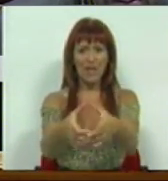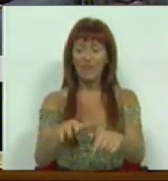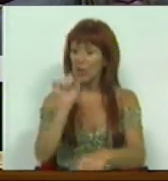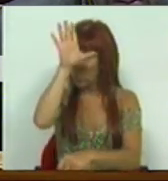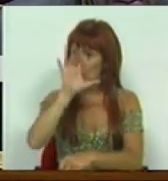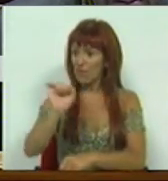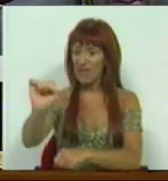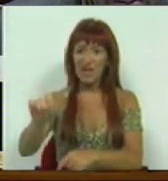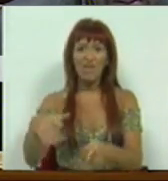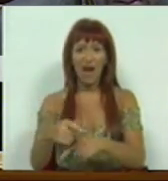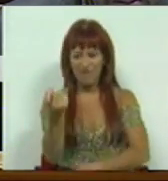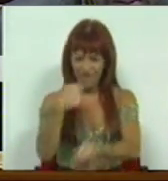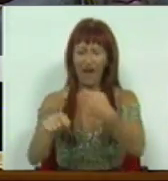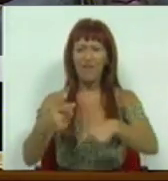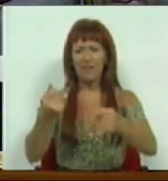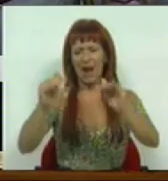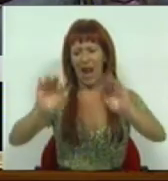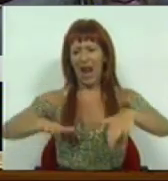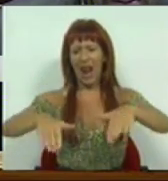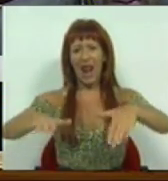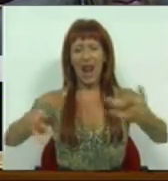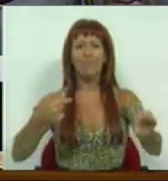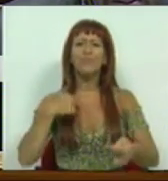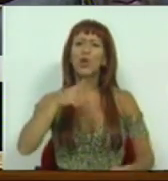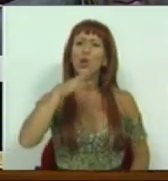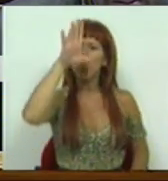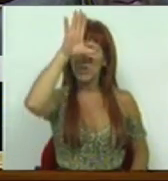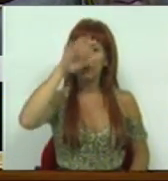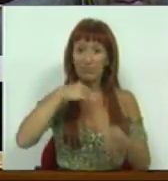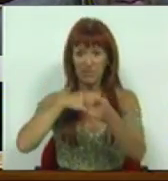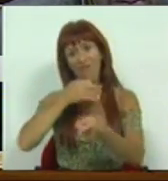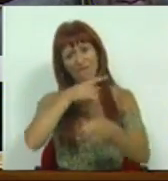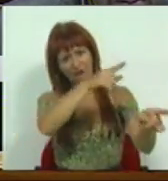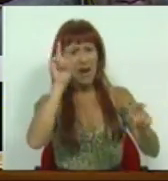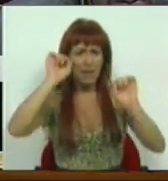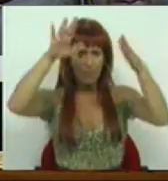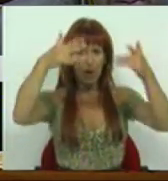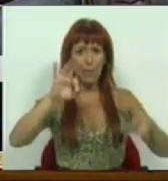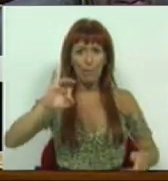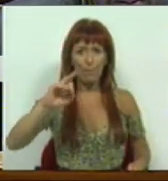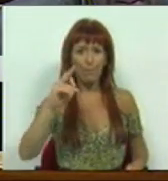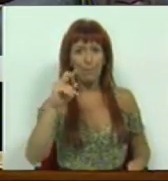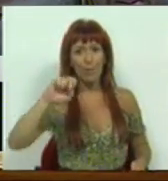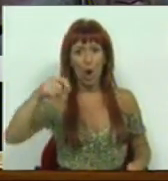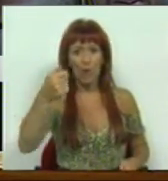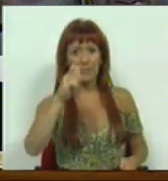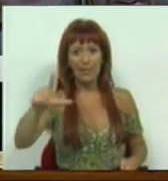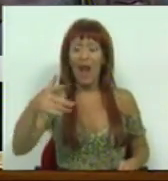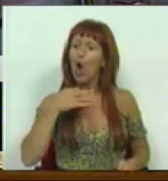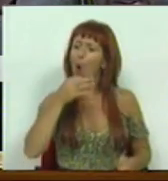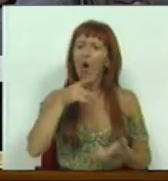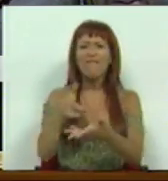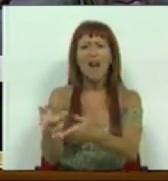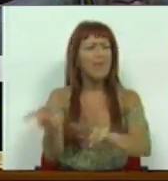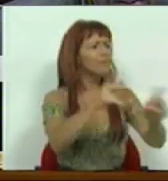seu Governo vai vender a saldo, eu queria sugerir-lhe que fosse falar-lhes da prioridade do PROTAL, ou que fosse falar do